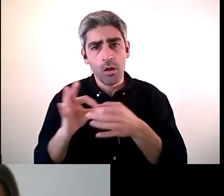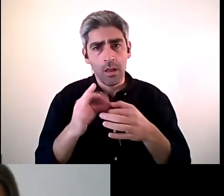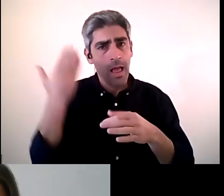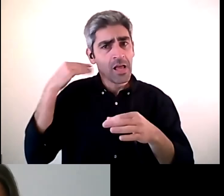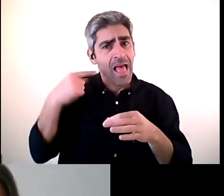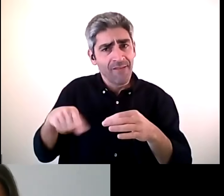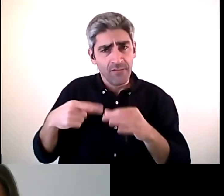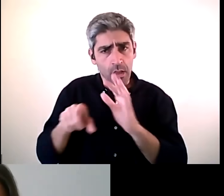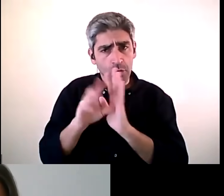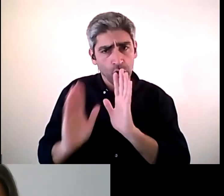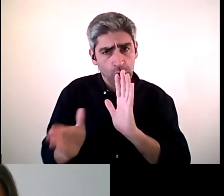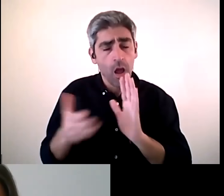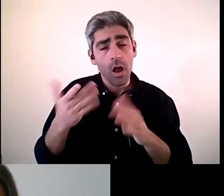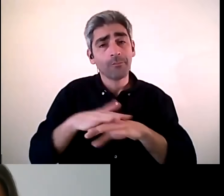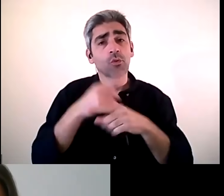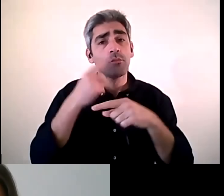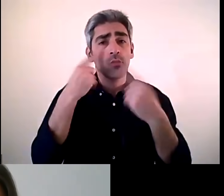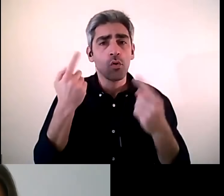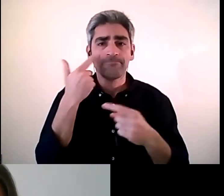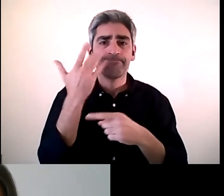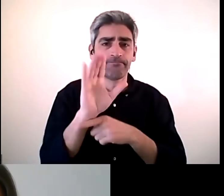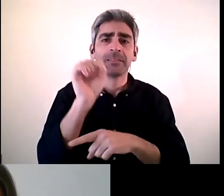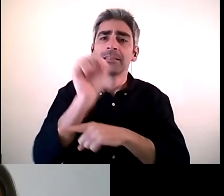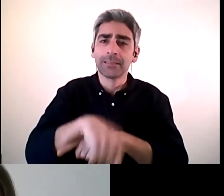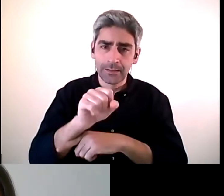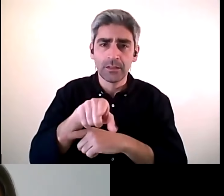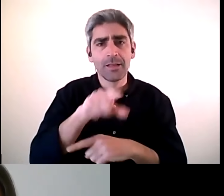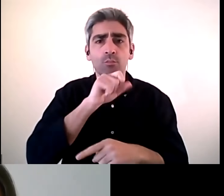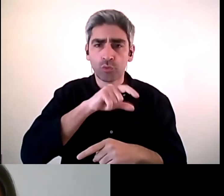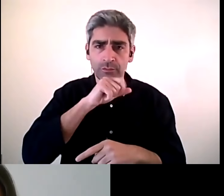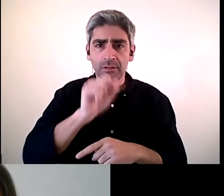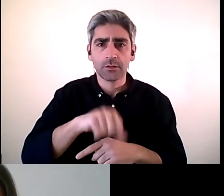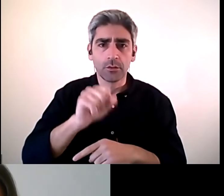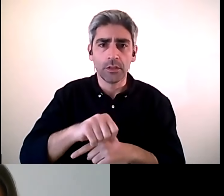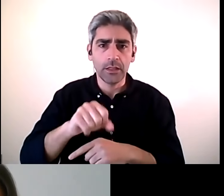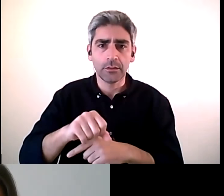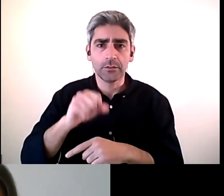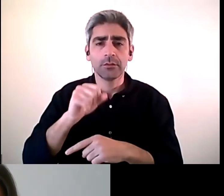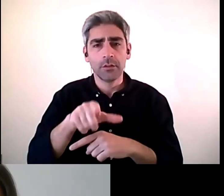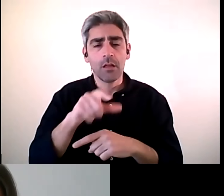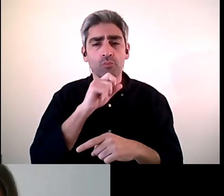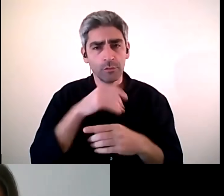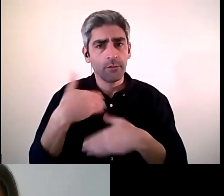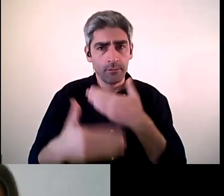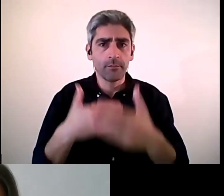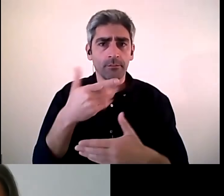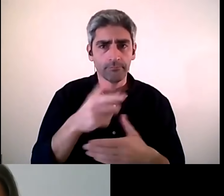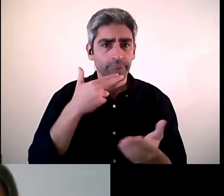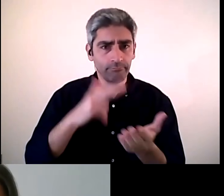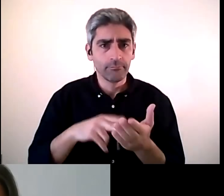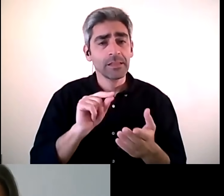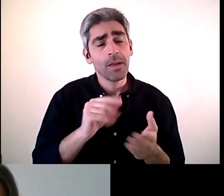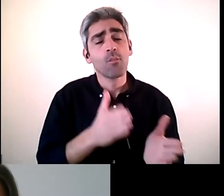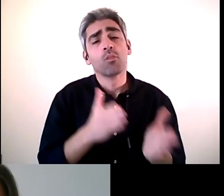anteriormente. E neste caso a administração pública tem demonstrado que sim, que isto é possível. Portanto, se é possível realizar este trabalho, também é verdade que isto